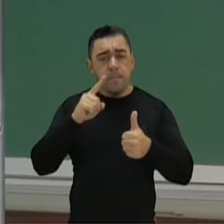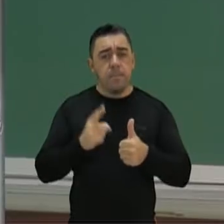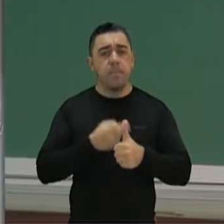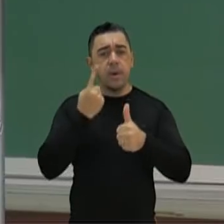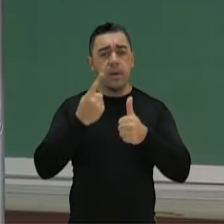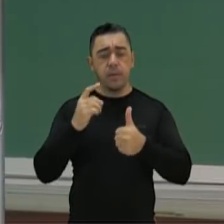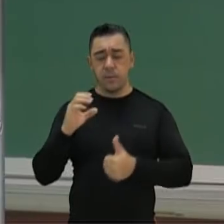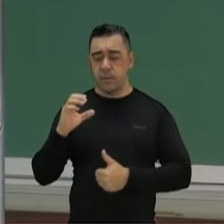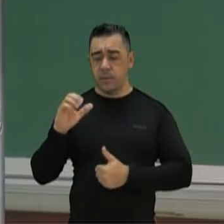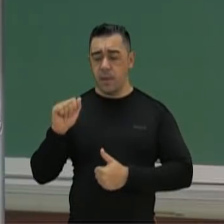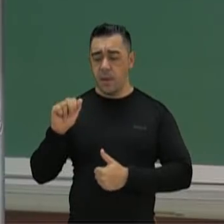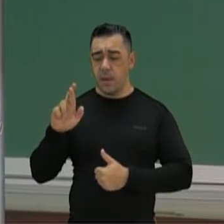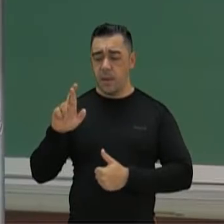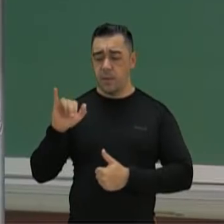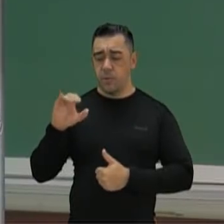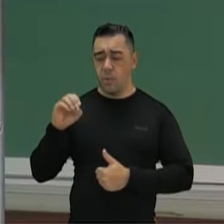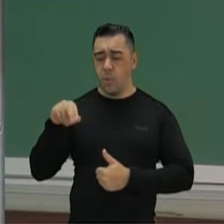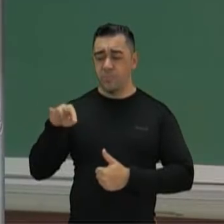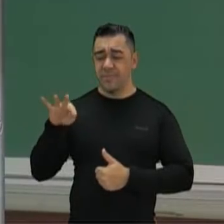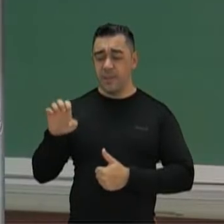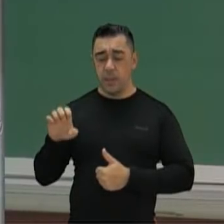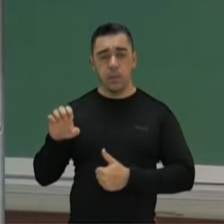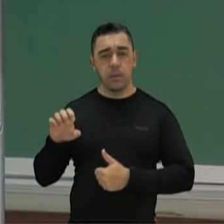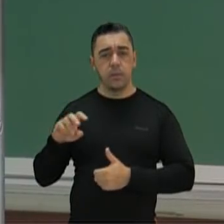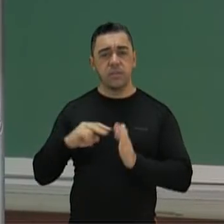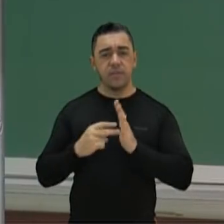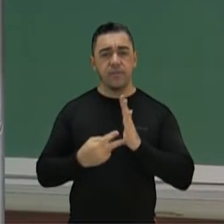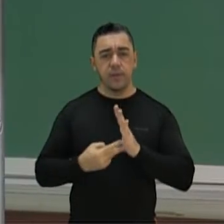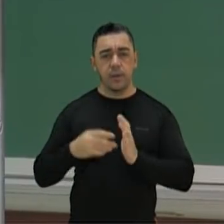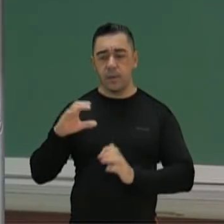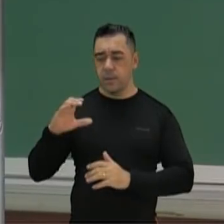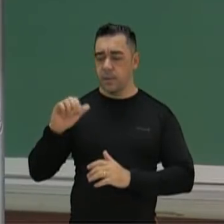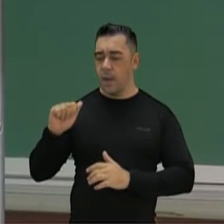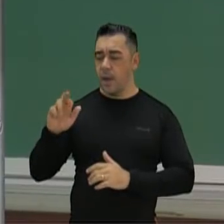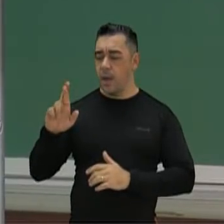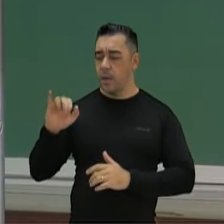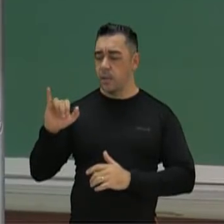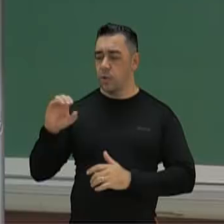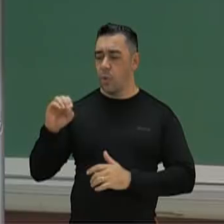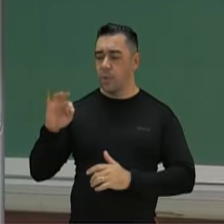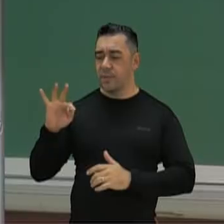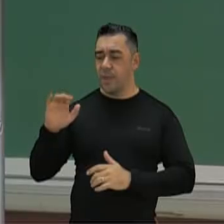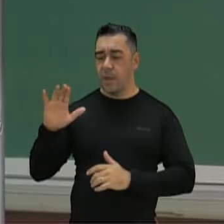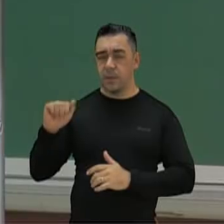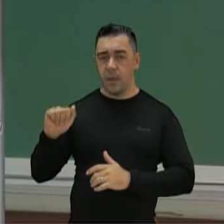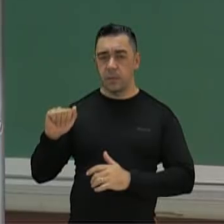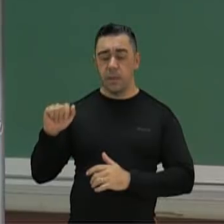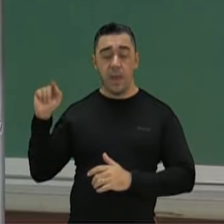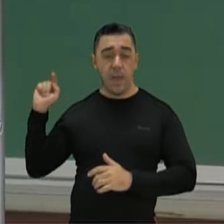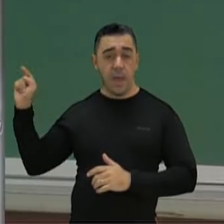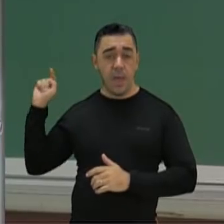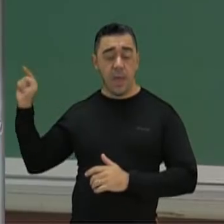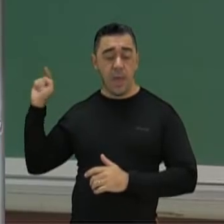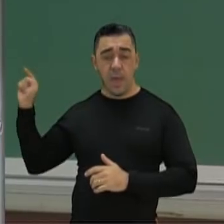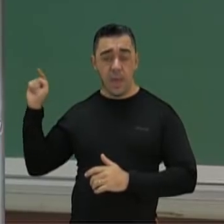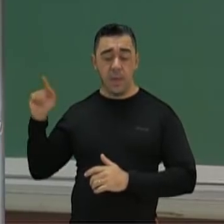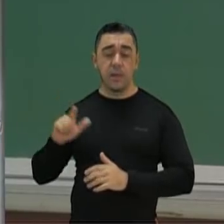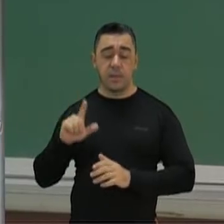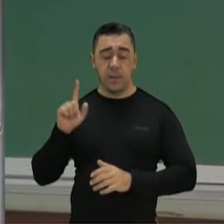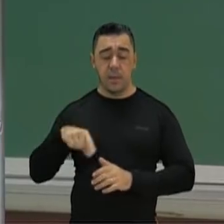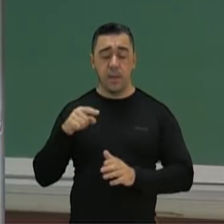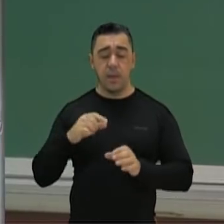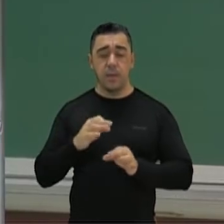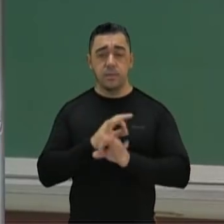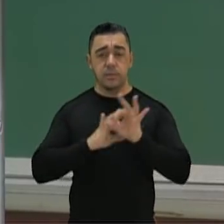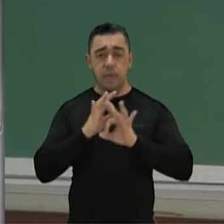sufixo carionte vem de carioteca, de núcleo. Então, essa célula é uma célula que vem antes das células